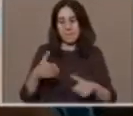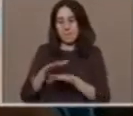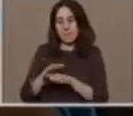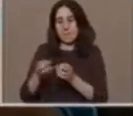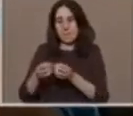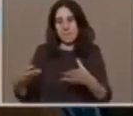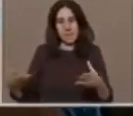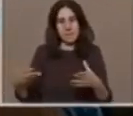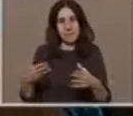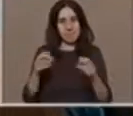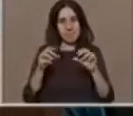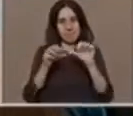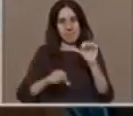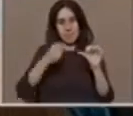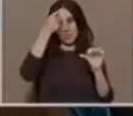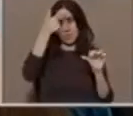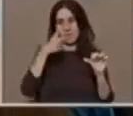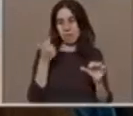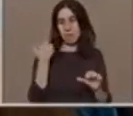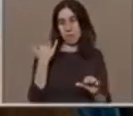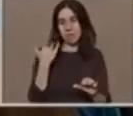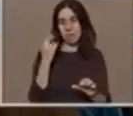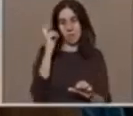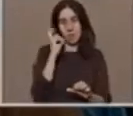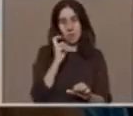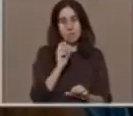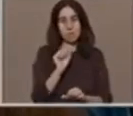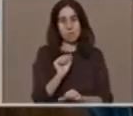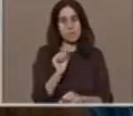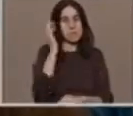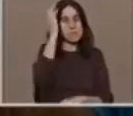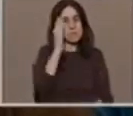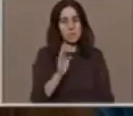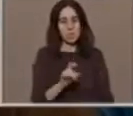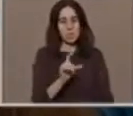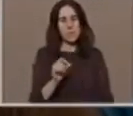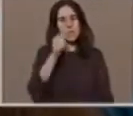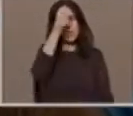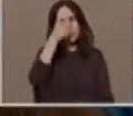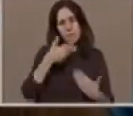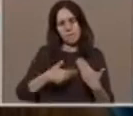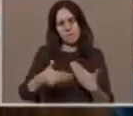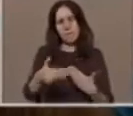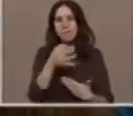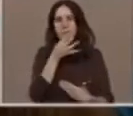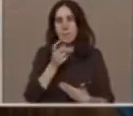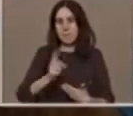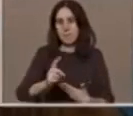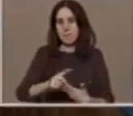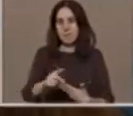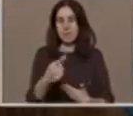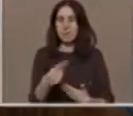de São João, que acabamos de escutar e que vai ser desenvolvida nos próximos domingos, apresenta um conjunto